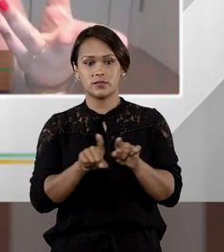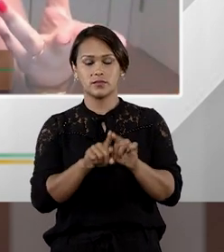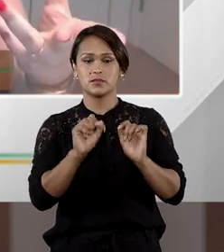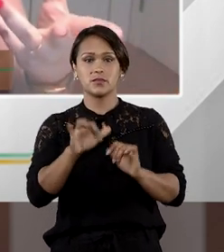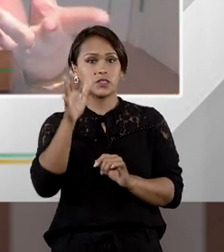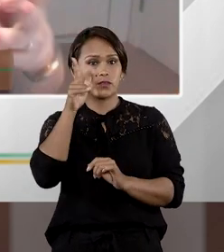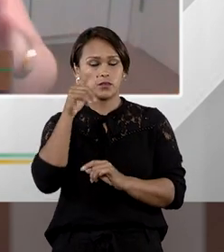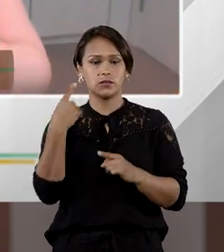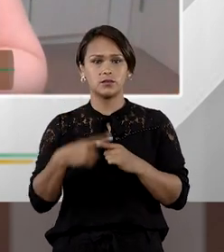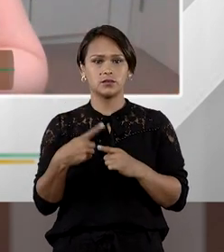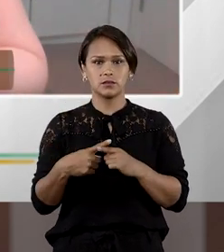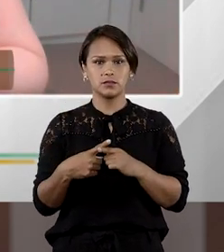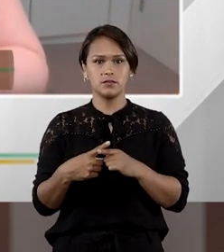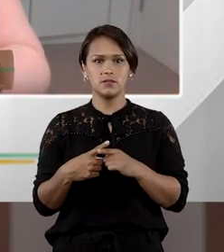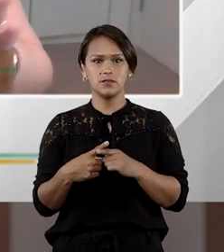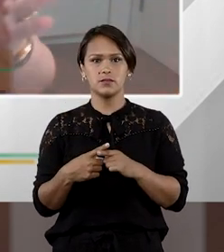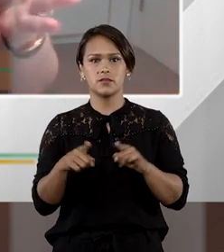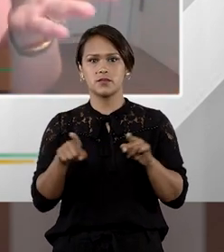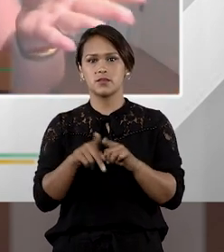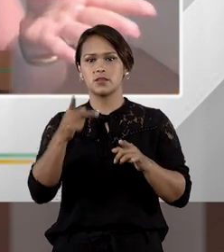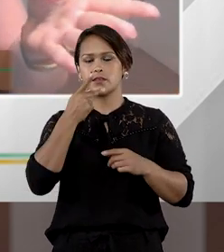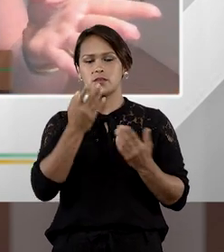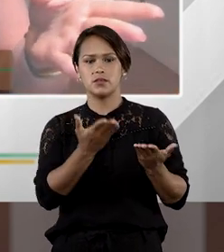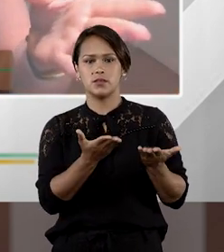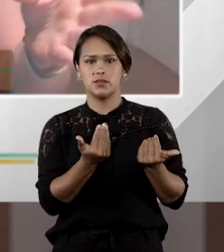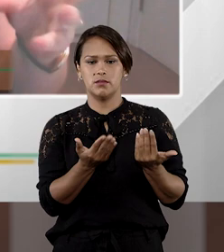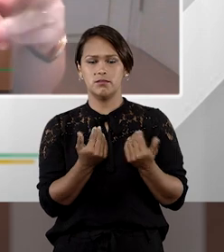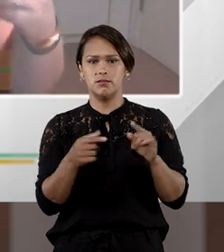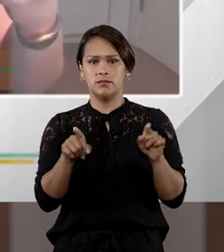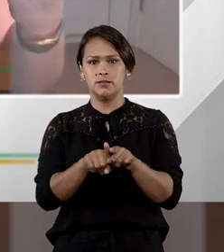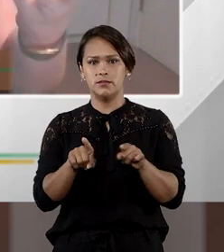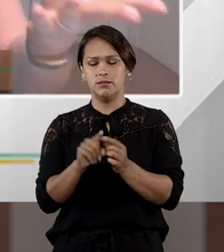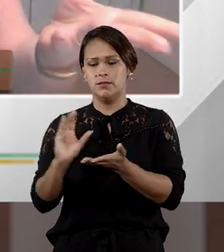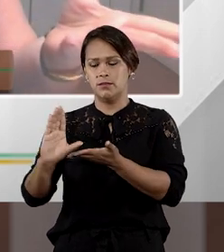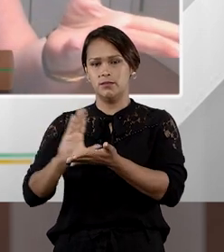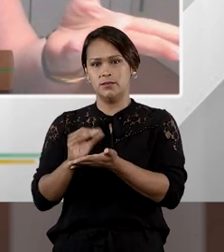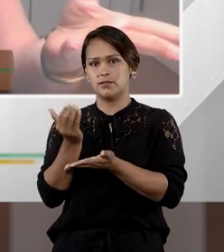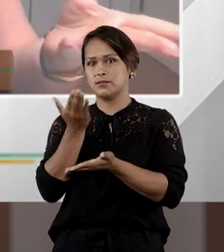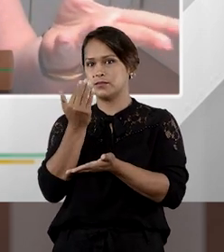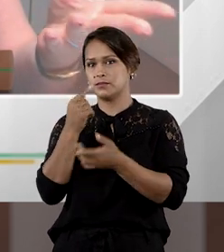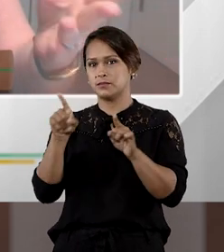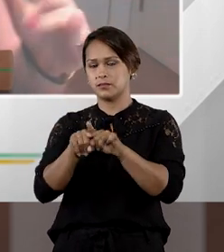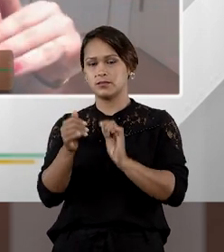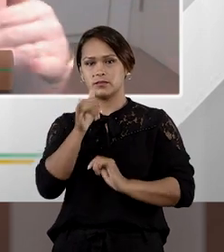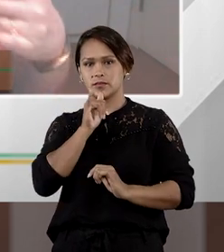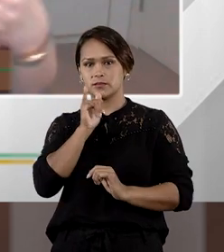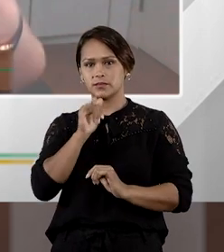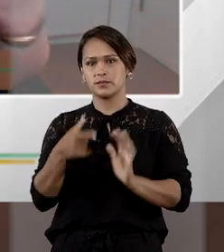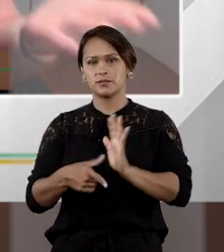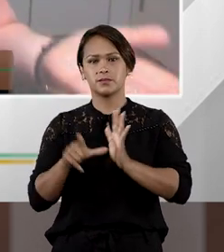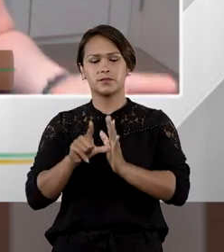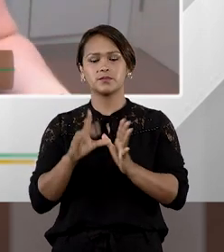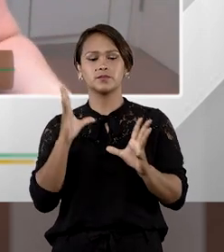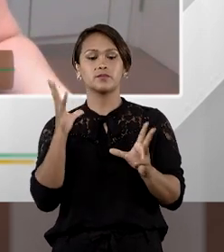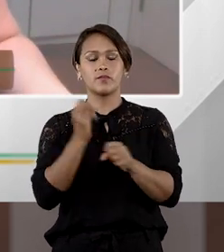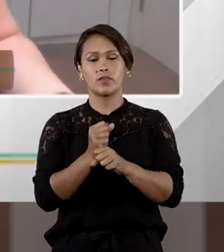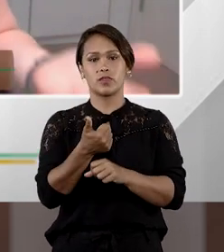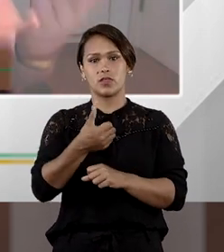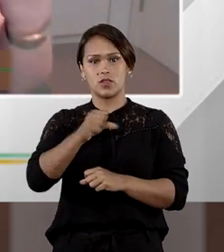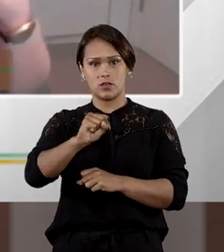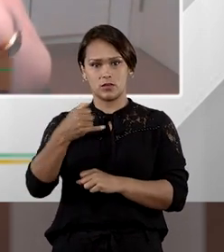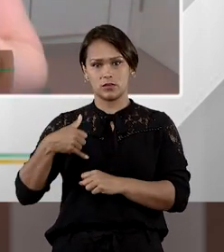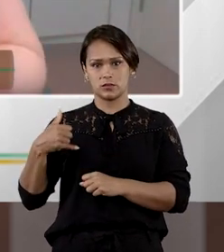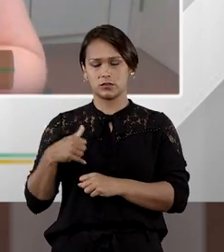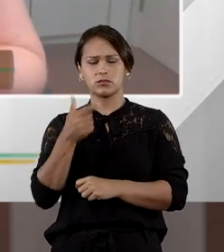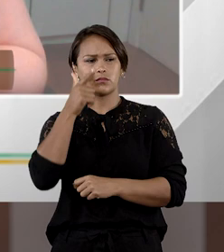aí é muito curioso, porque assim, digamos que o jovem recebia, né, uma contribuição de meio salário mínimo, por exemplo, ele completa 18 anos,